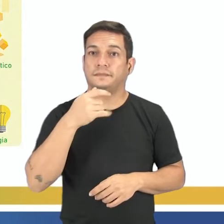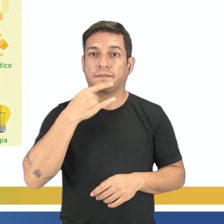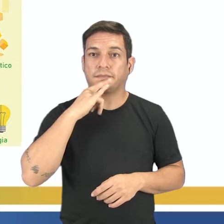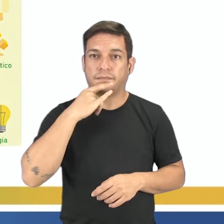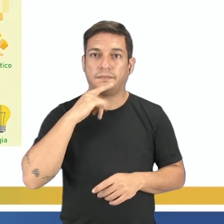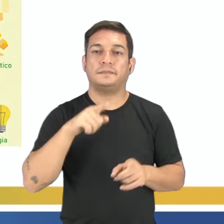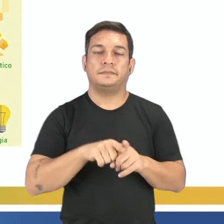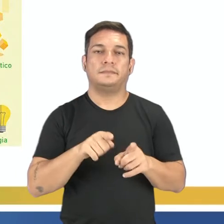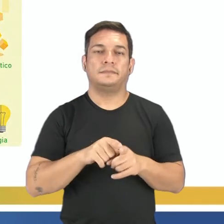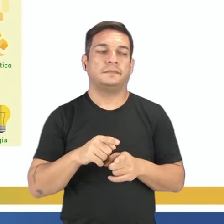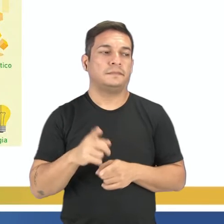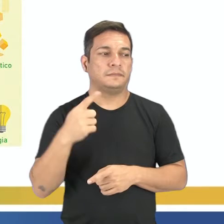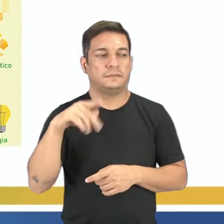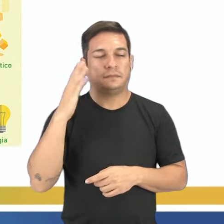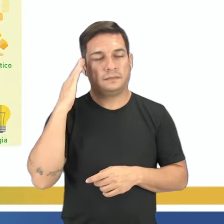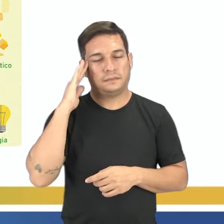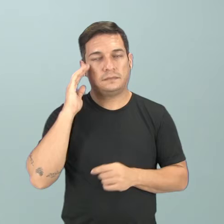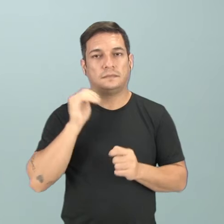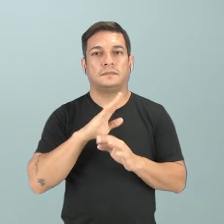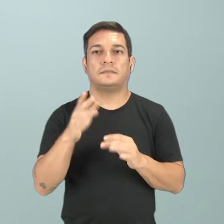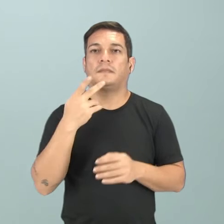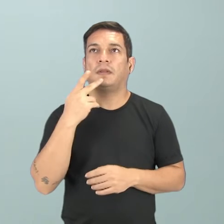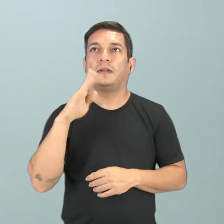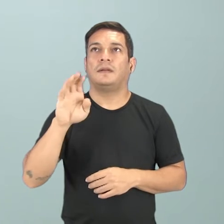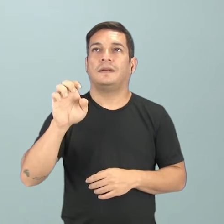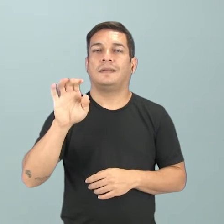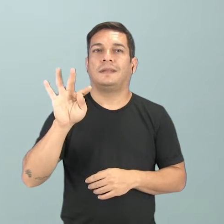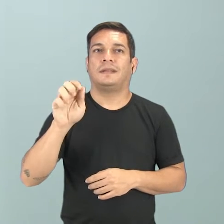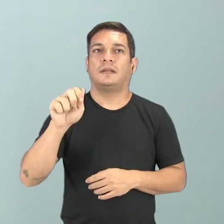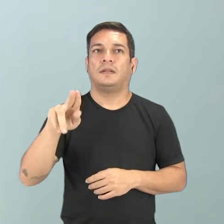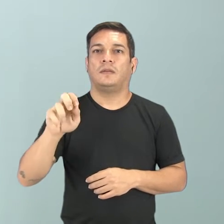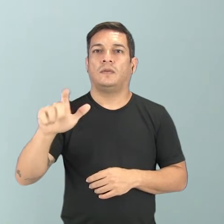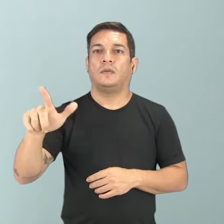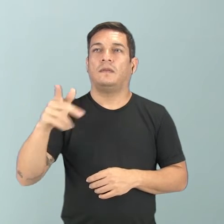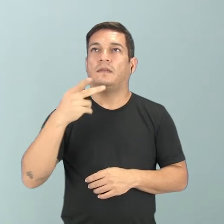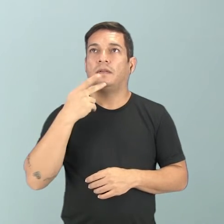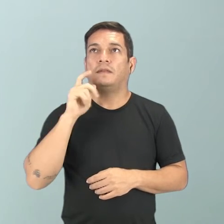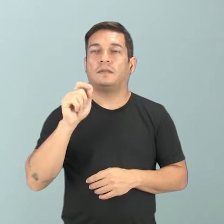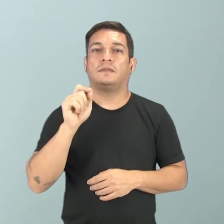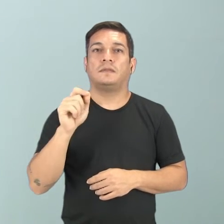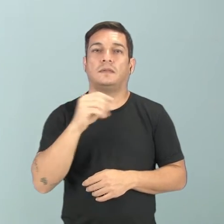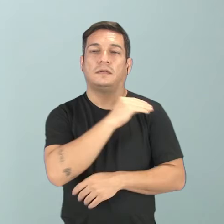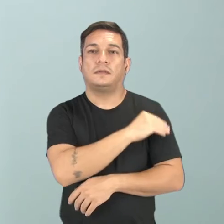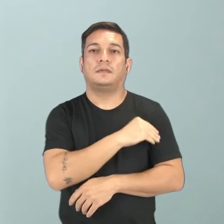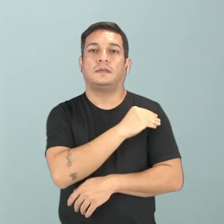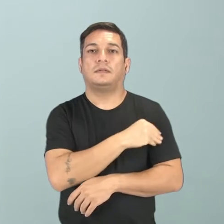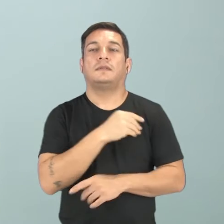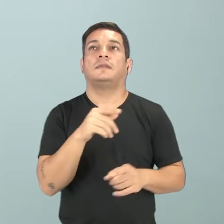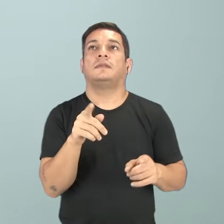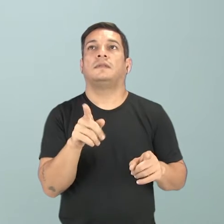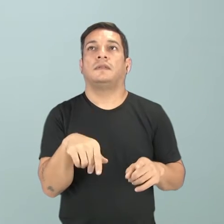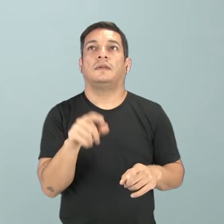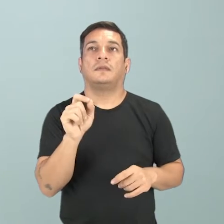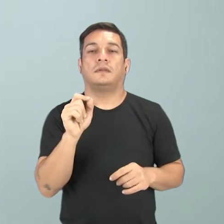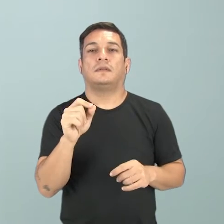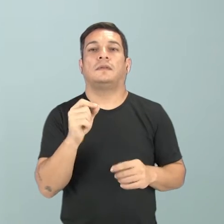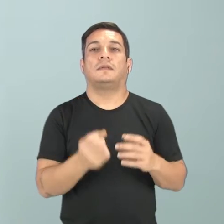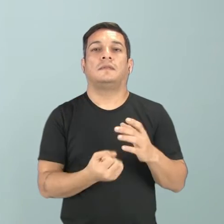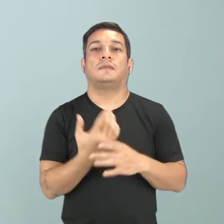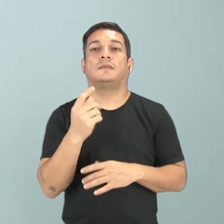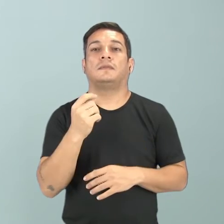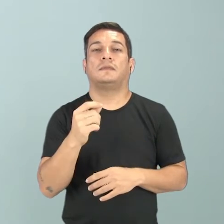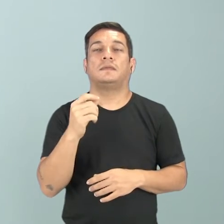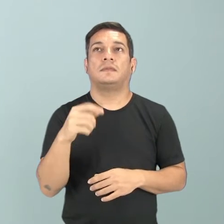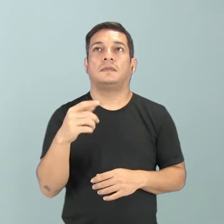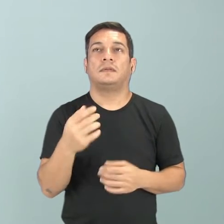né? Entenda comigo, falou em etanol, nós estamos falando de álcool, e ele é produzido a partir